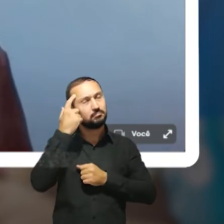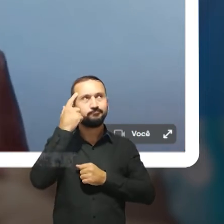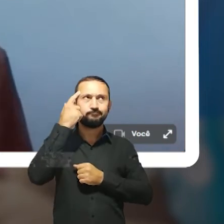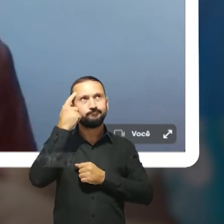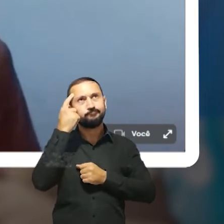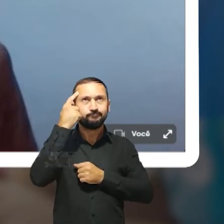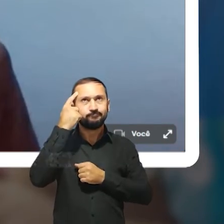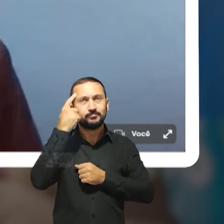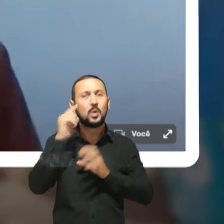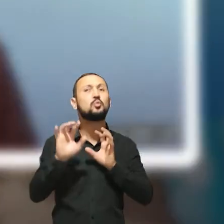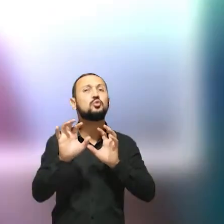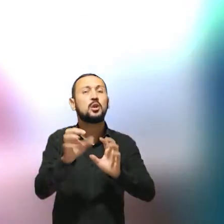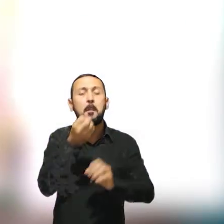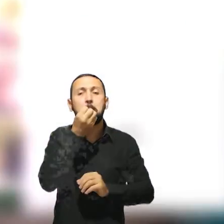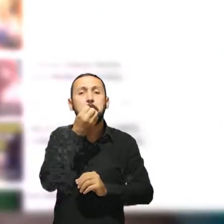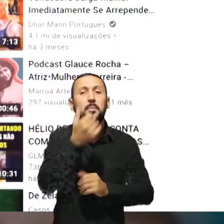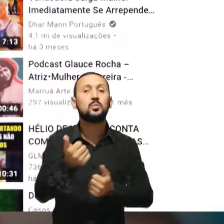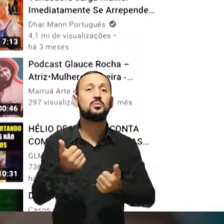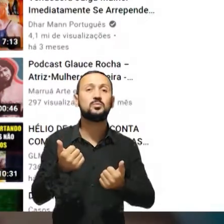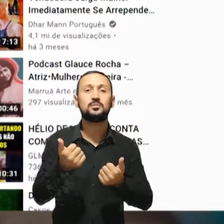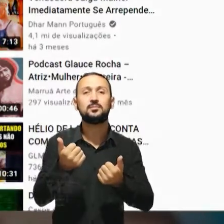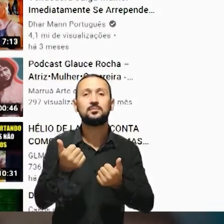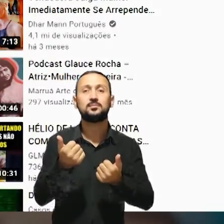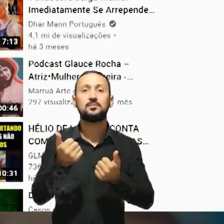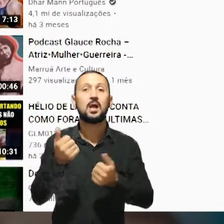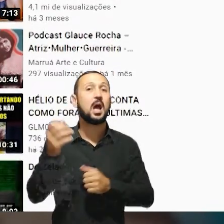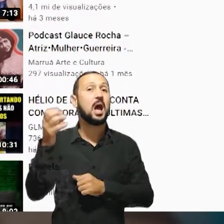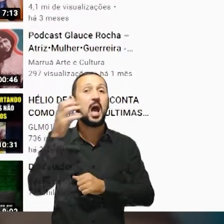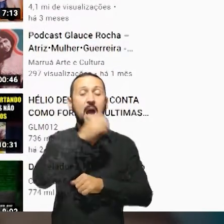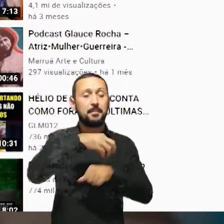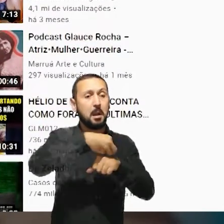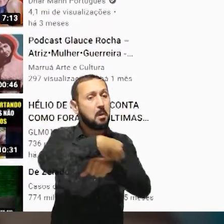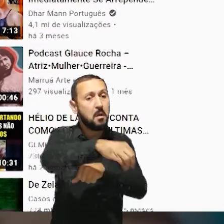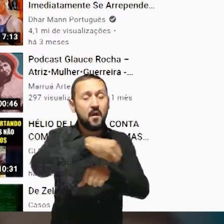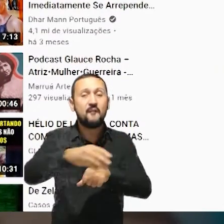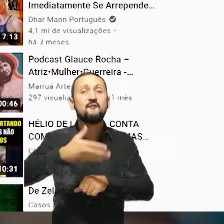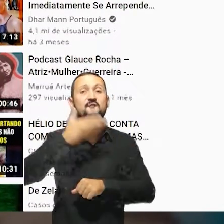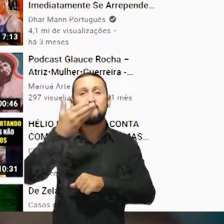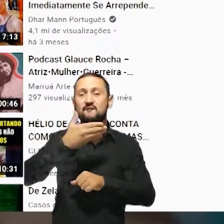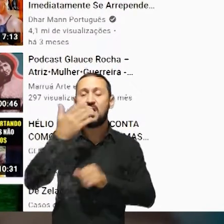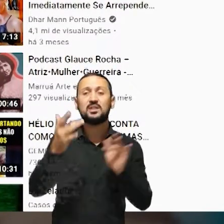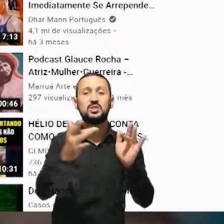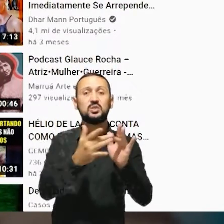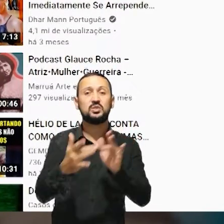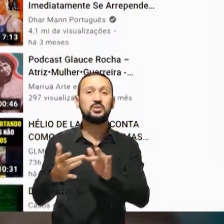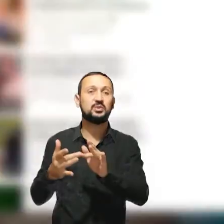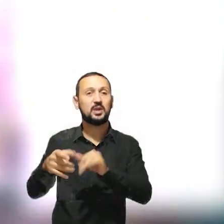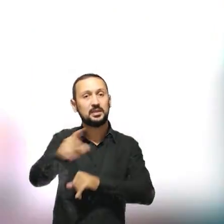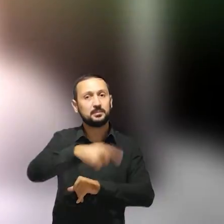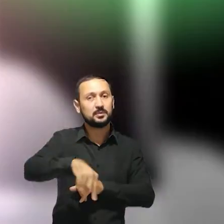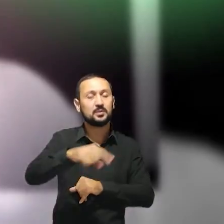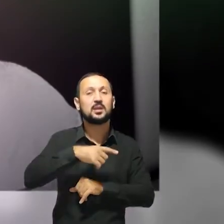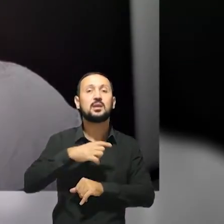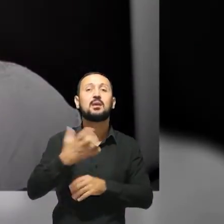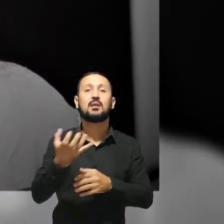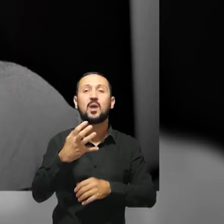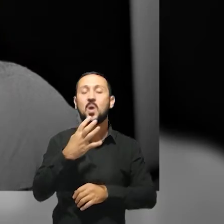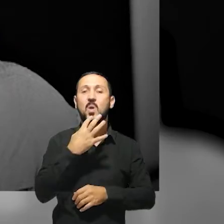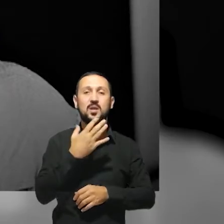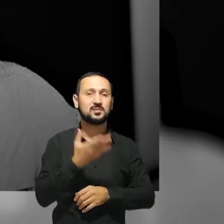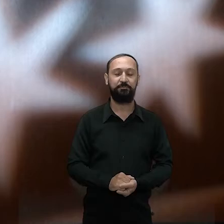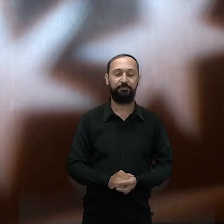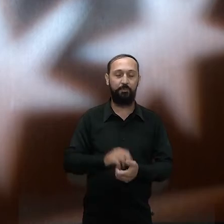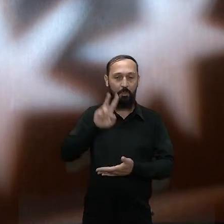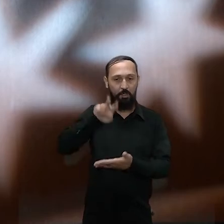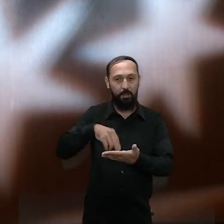que era uma maneira muito rápida, muito fácil de acesso para as pessoas que quisessem